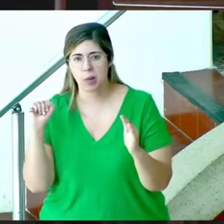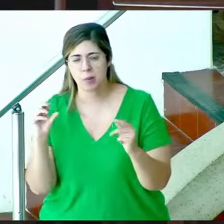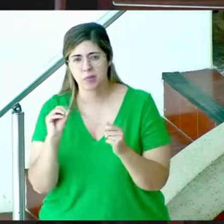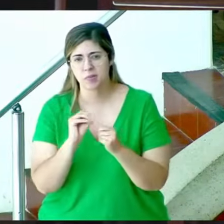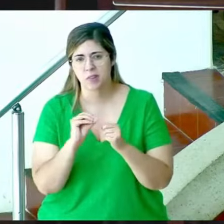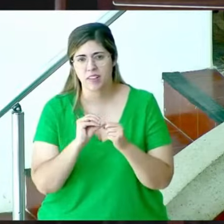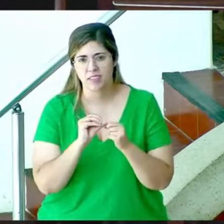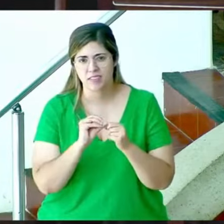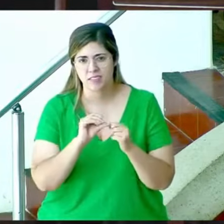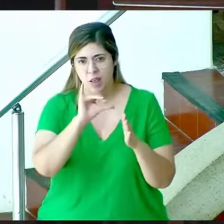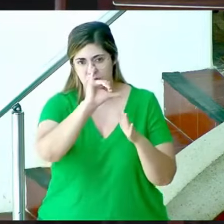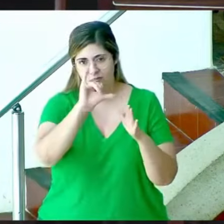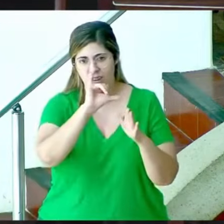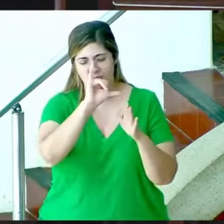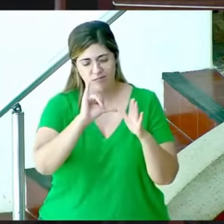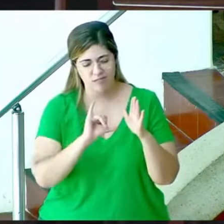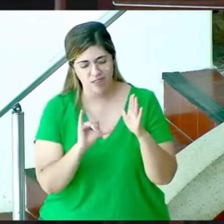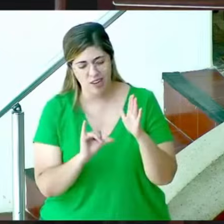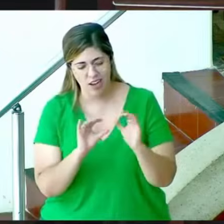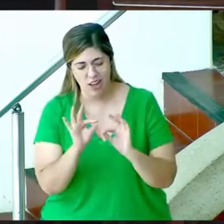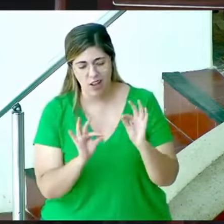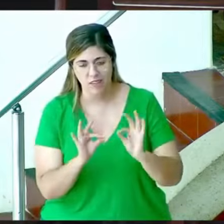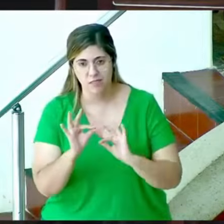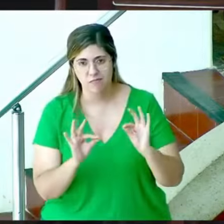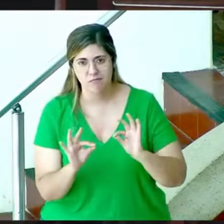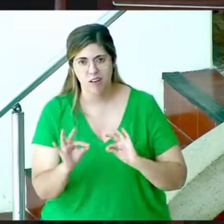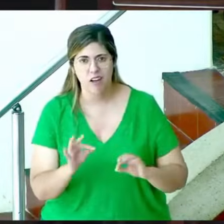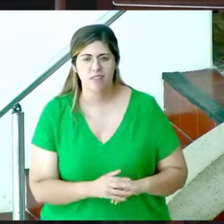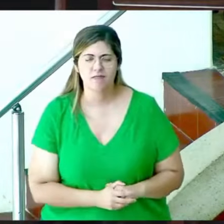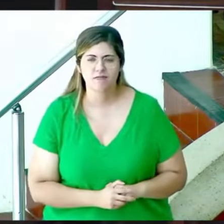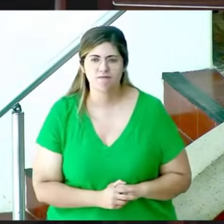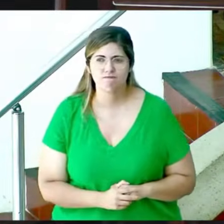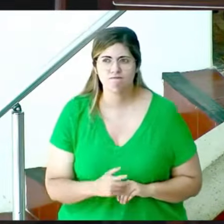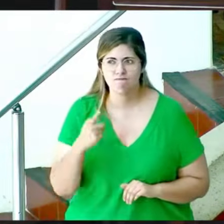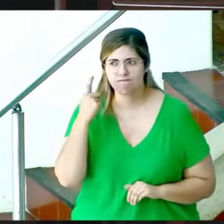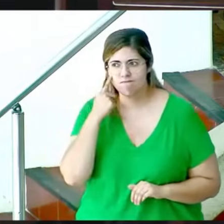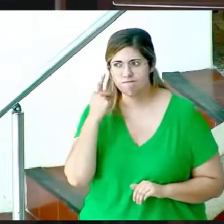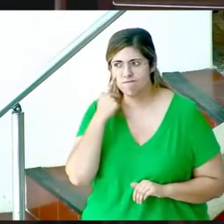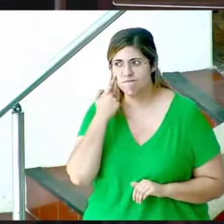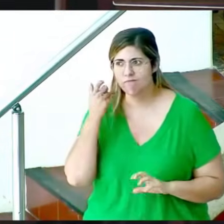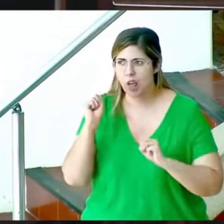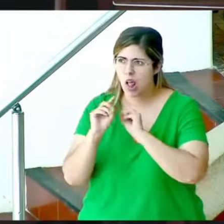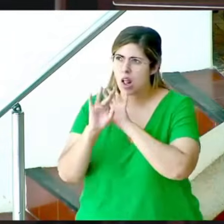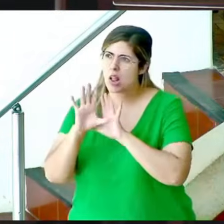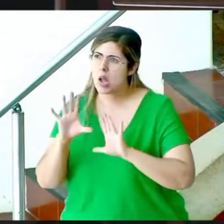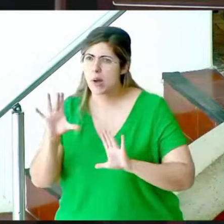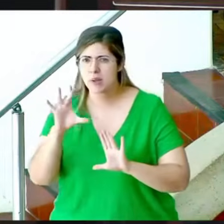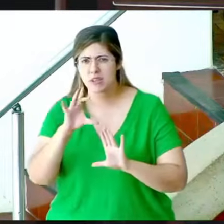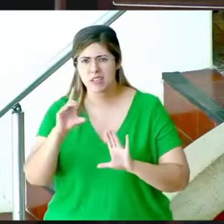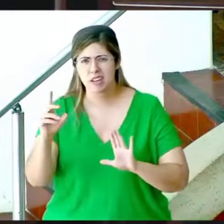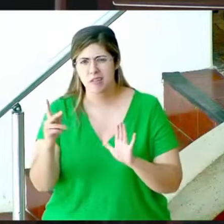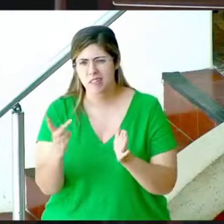ninguém? Será que eu não estou com alguma concepção errada sobre glória de Deus, à luz deste texto?